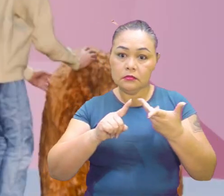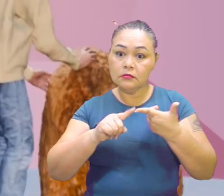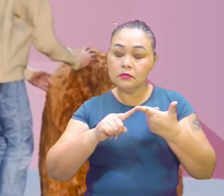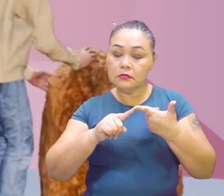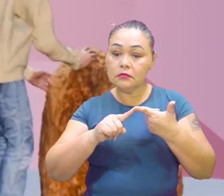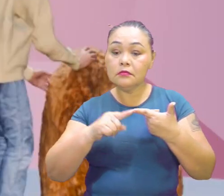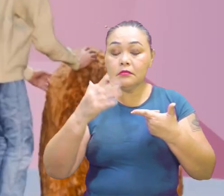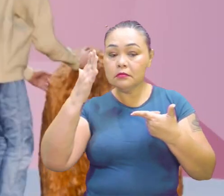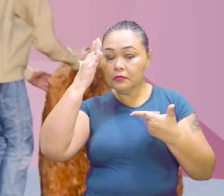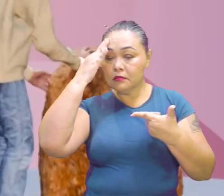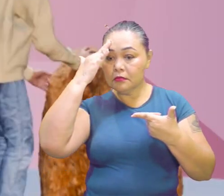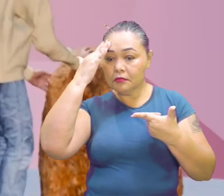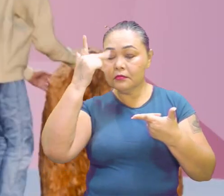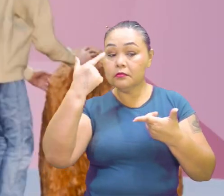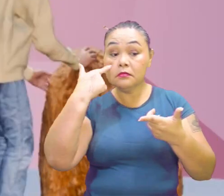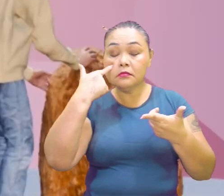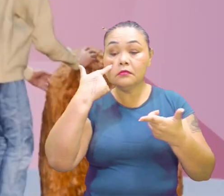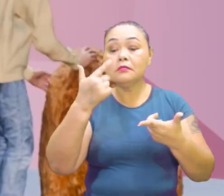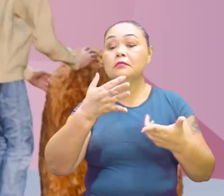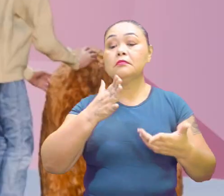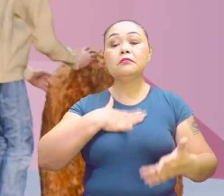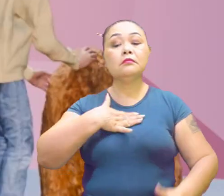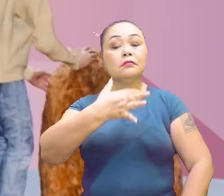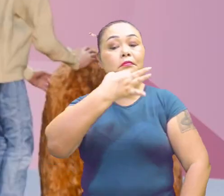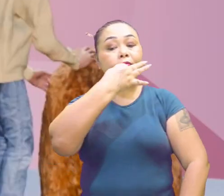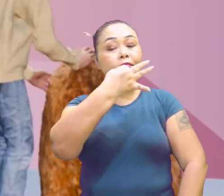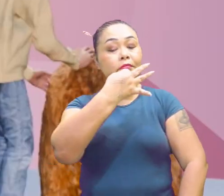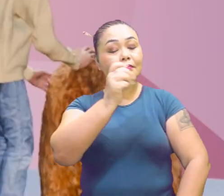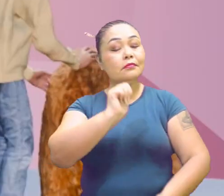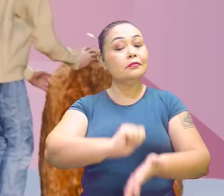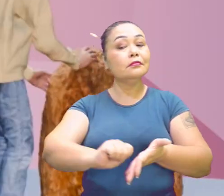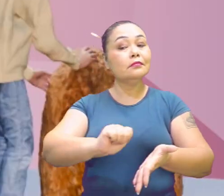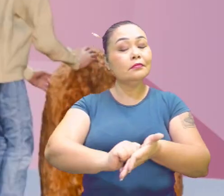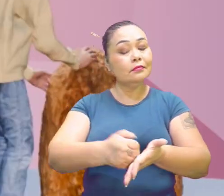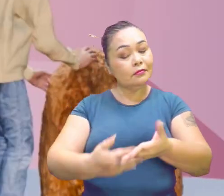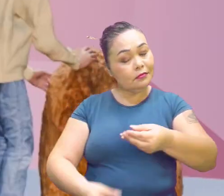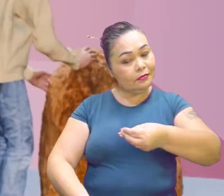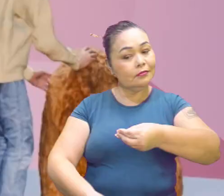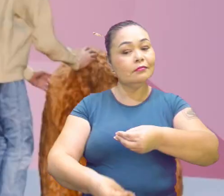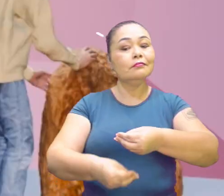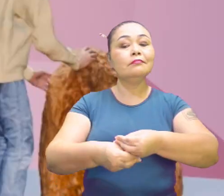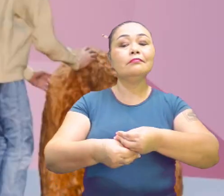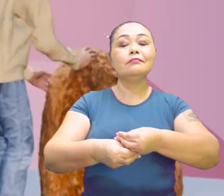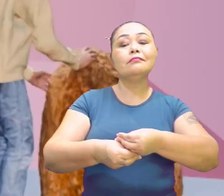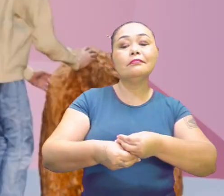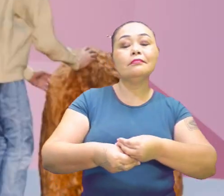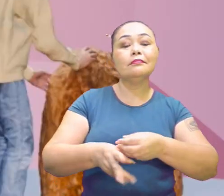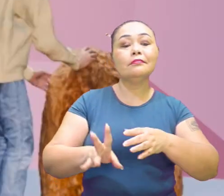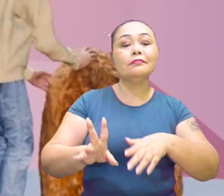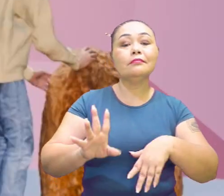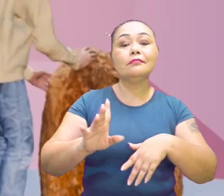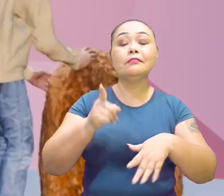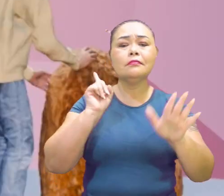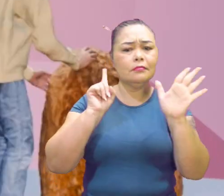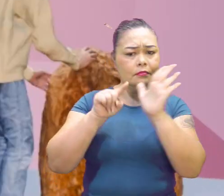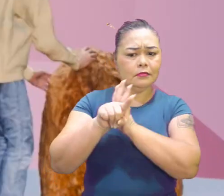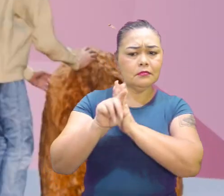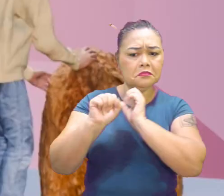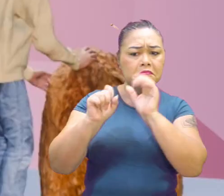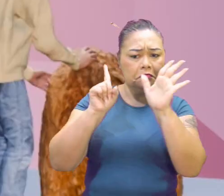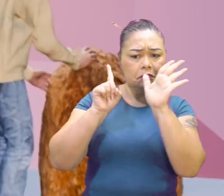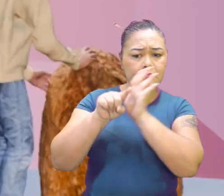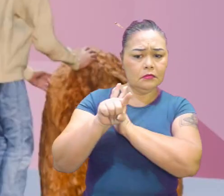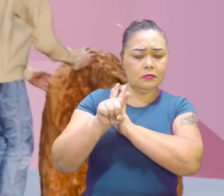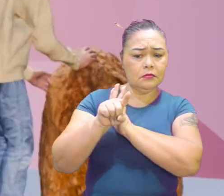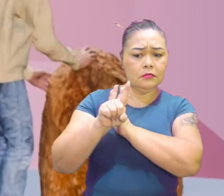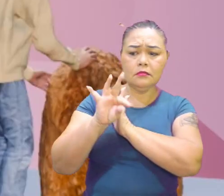para defender o seu ponto de vista, para ter mais respaldo, né? E aí mais segurança. você pode até perguntar, professora,